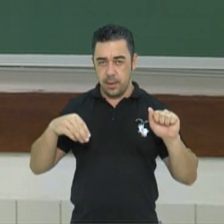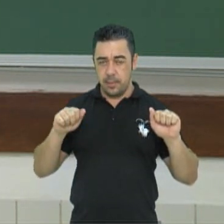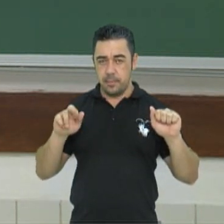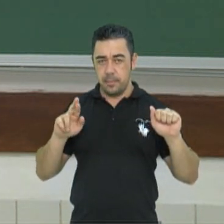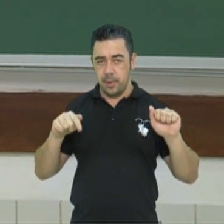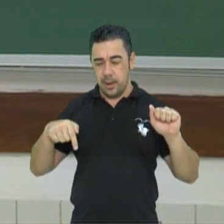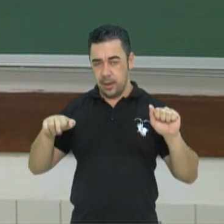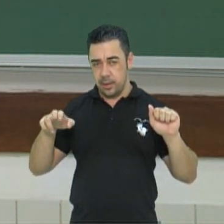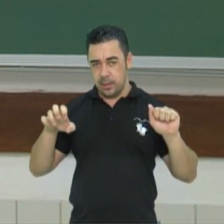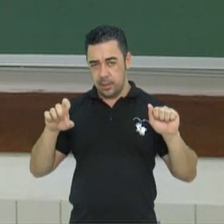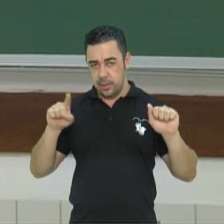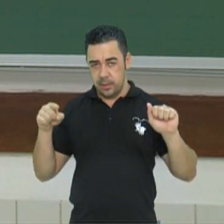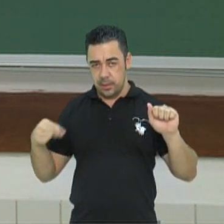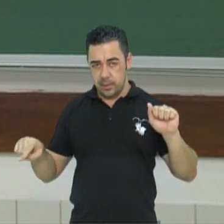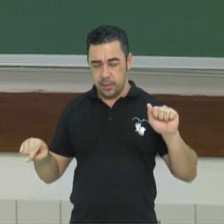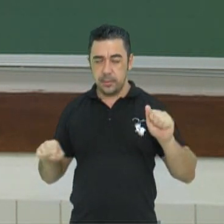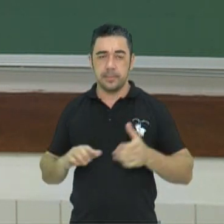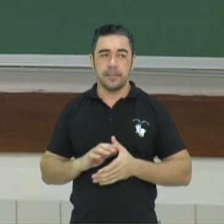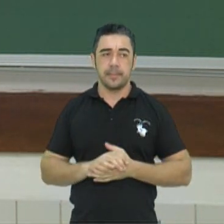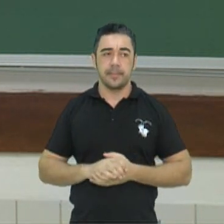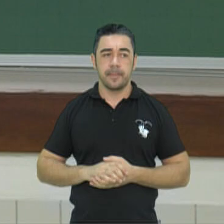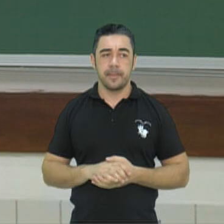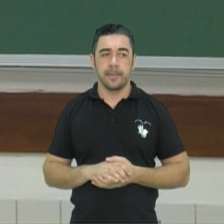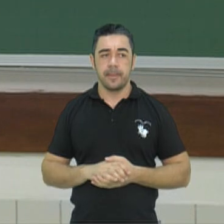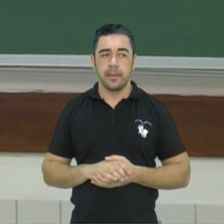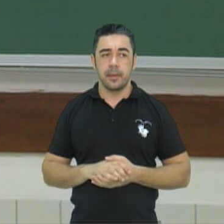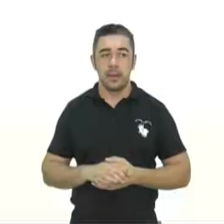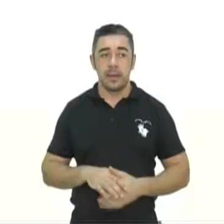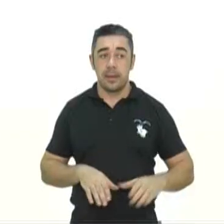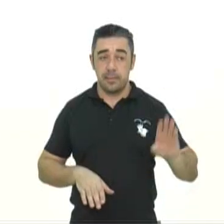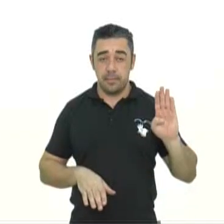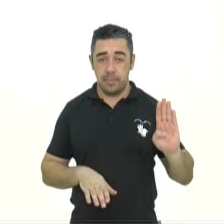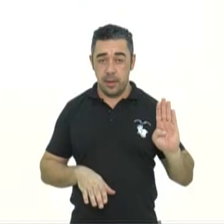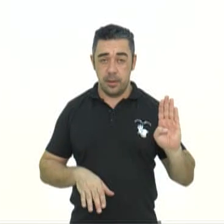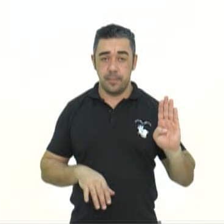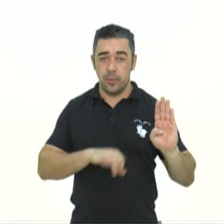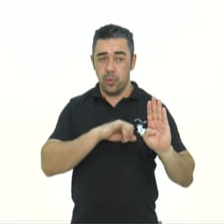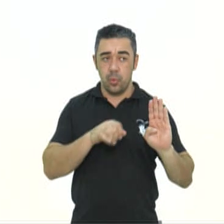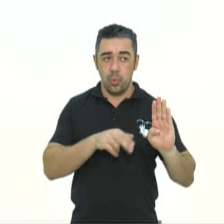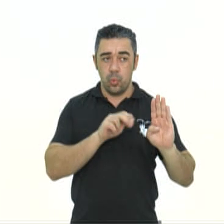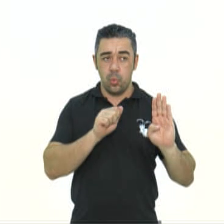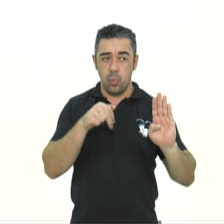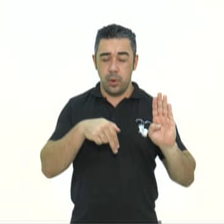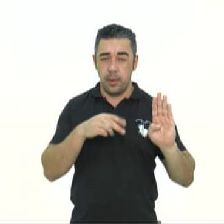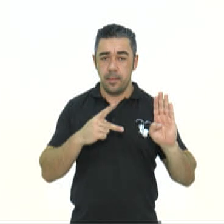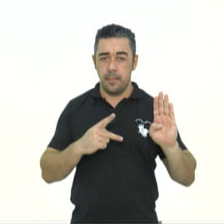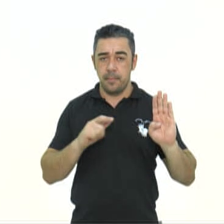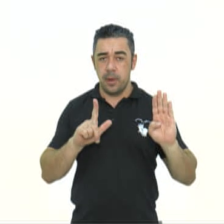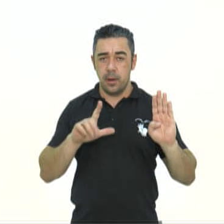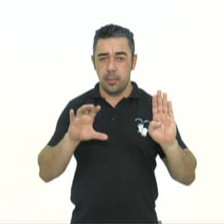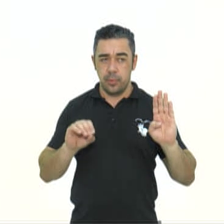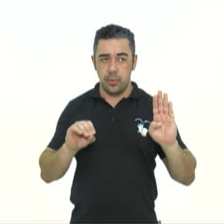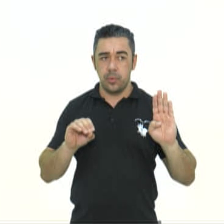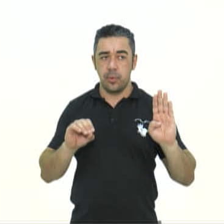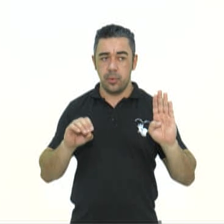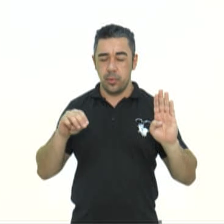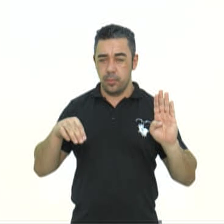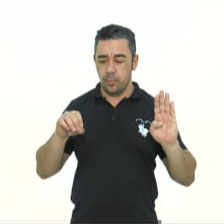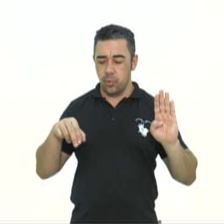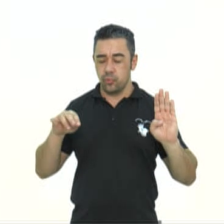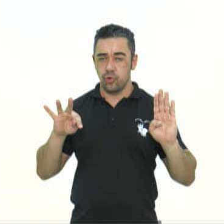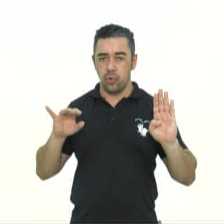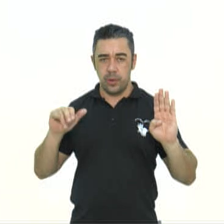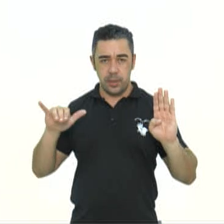escritor chamado Gabriel Garcia Marques. E a letra B é um automobilista, é um corredor de Fórmula